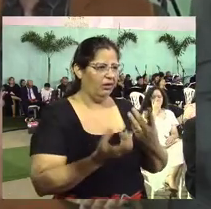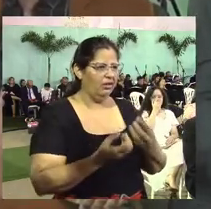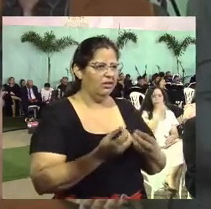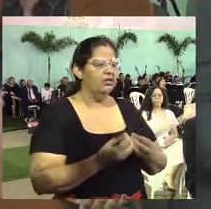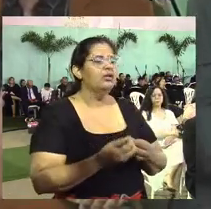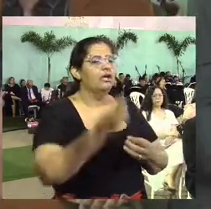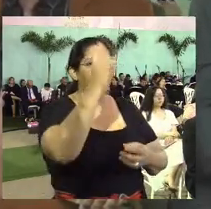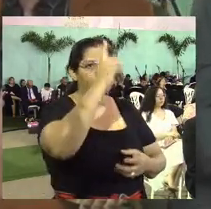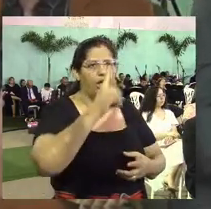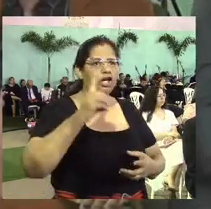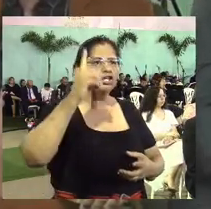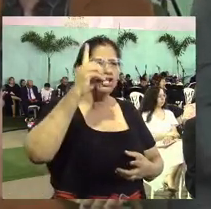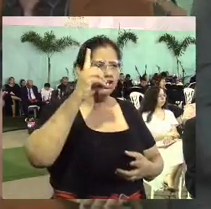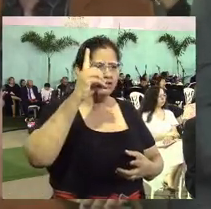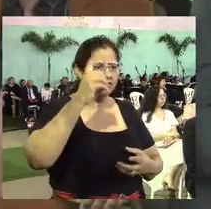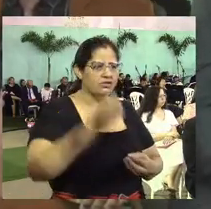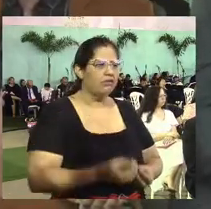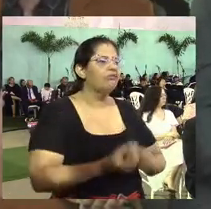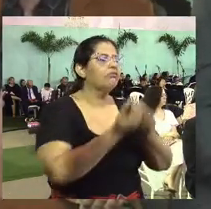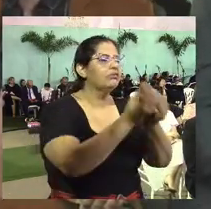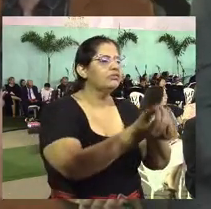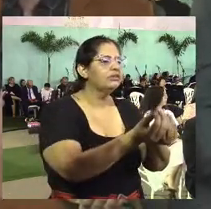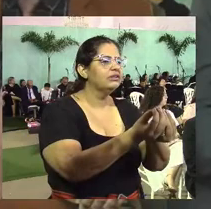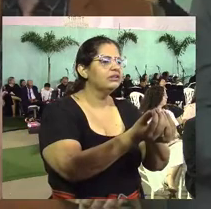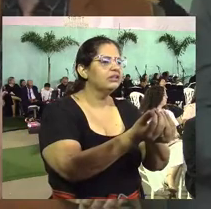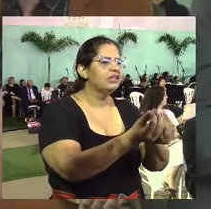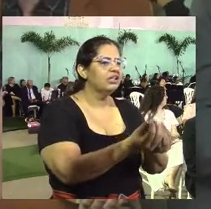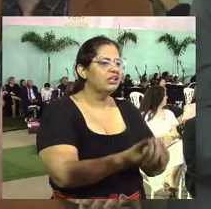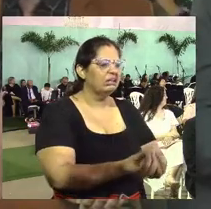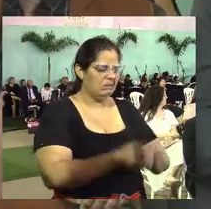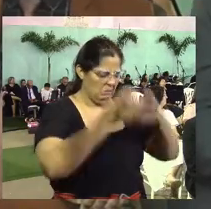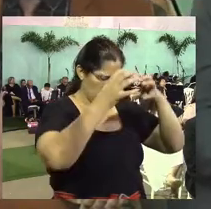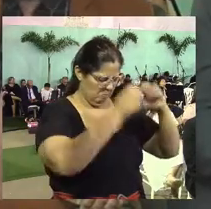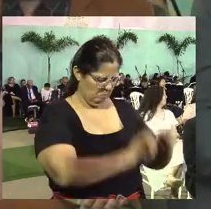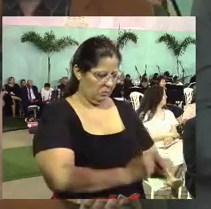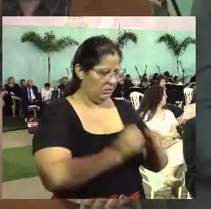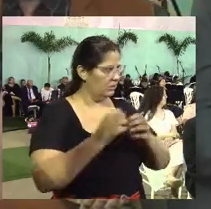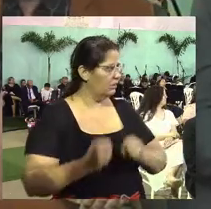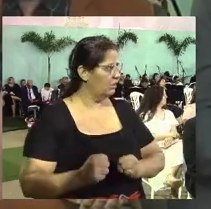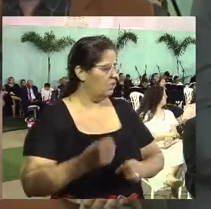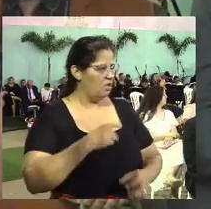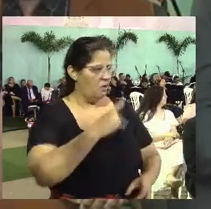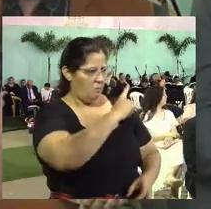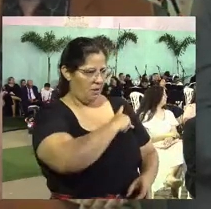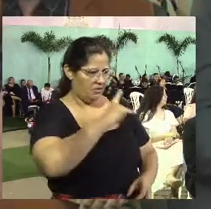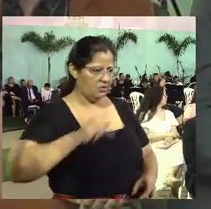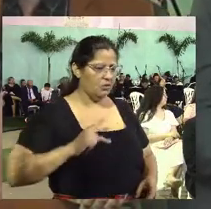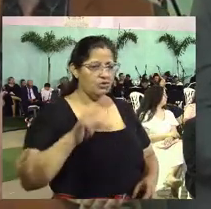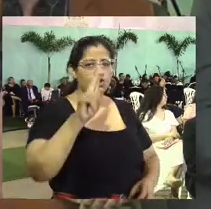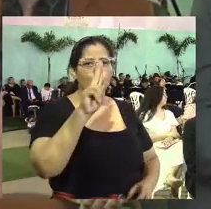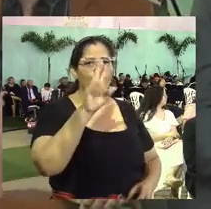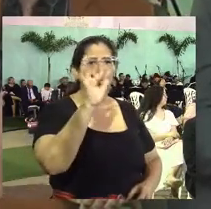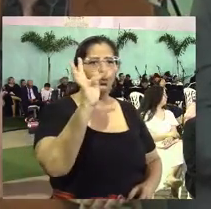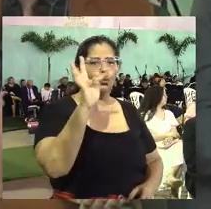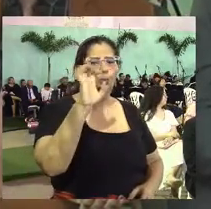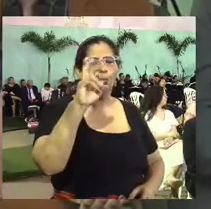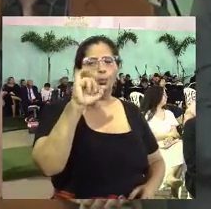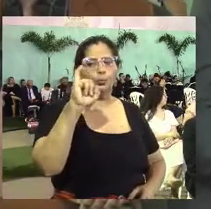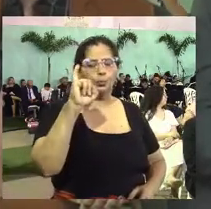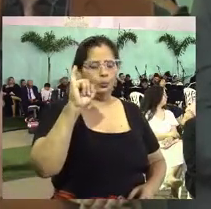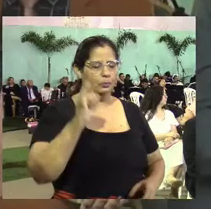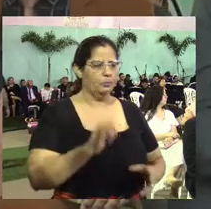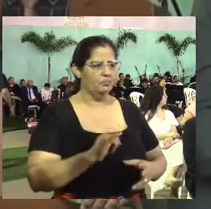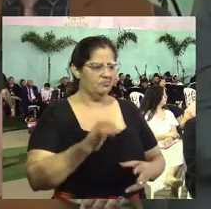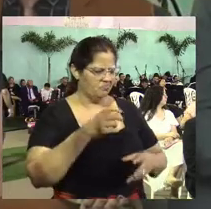entregar para você essa ousadia eu sou pastor de UTI uma frase de uma